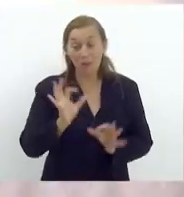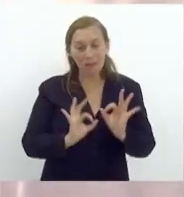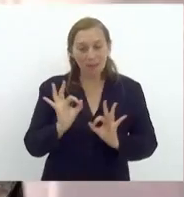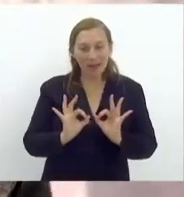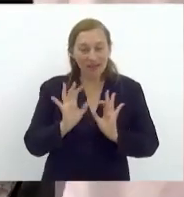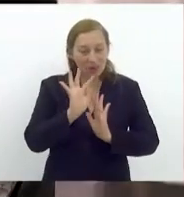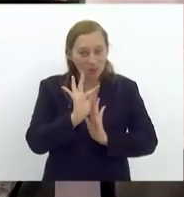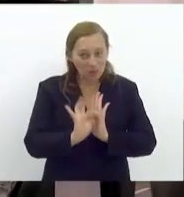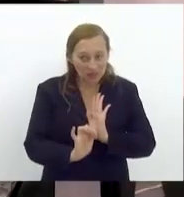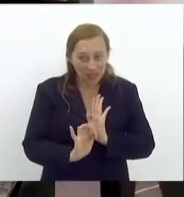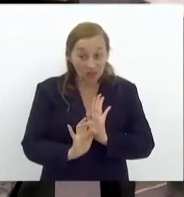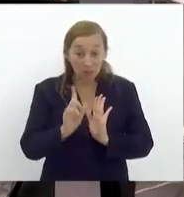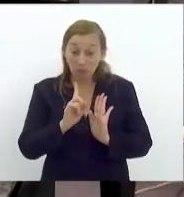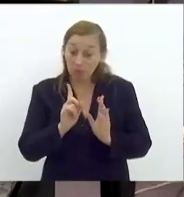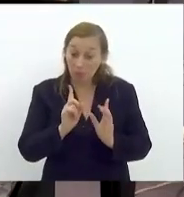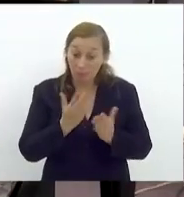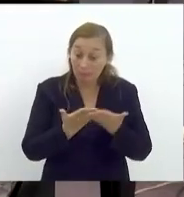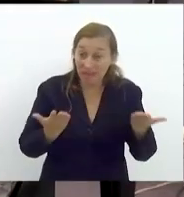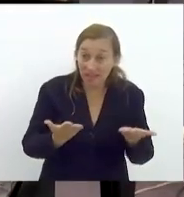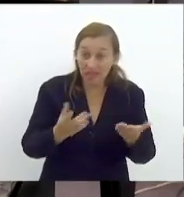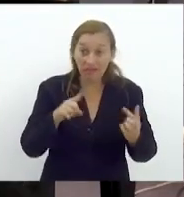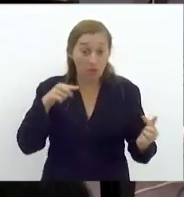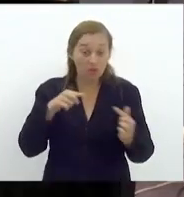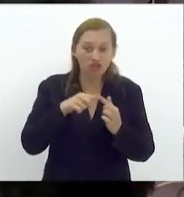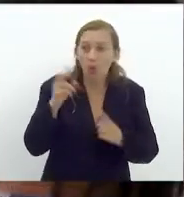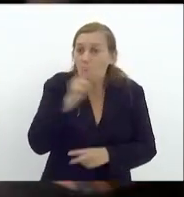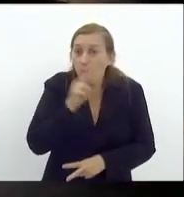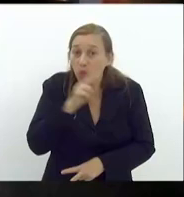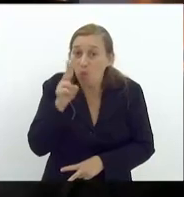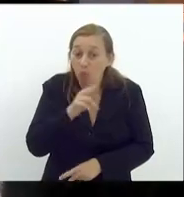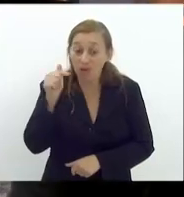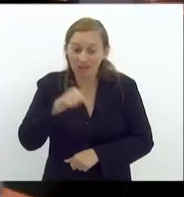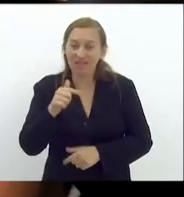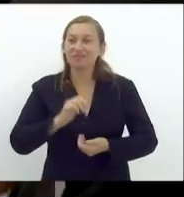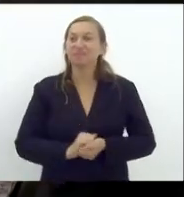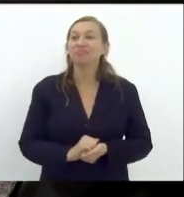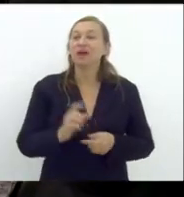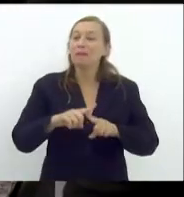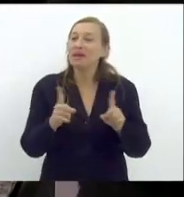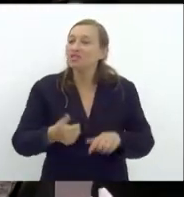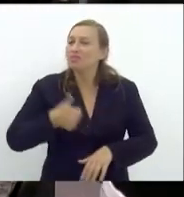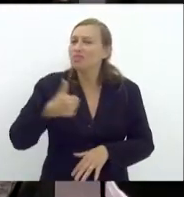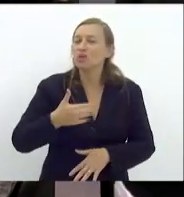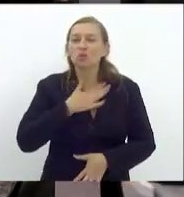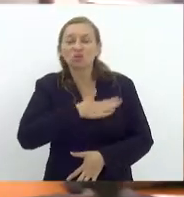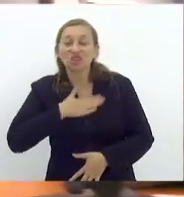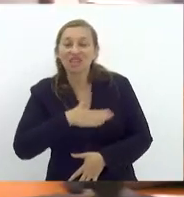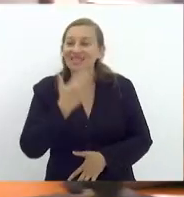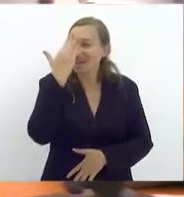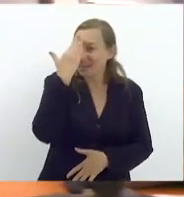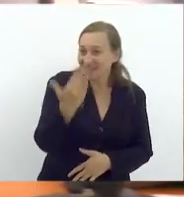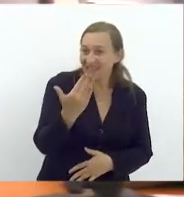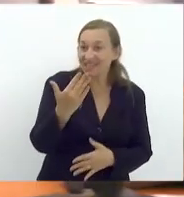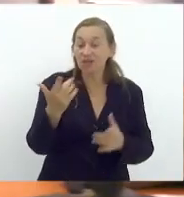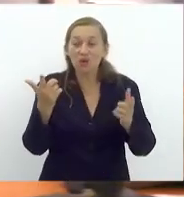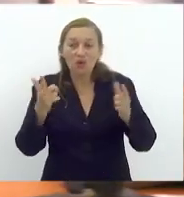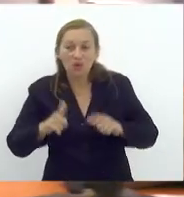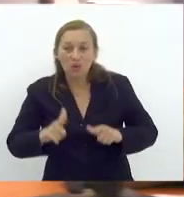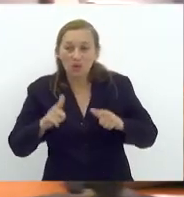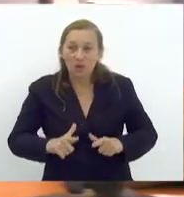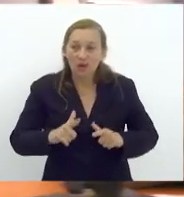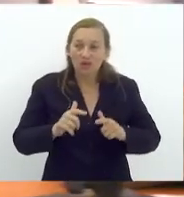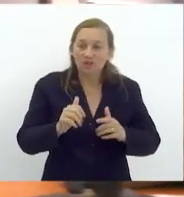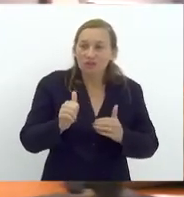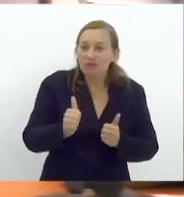Um textinho para Eu Não Me Perder ser bem objetivo é que eu vi que tá correndo um negócio aqui mas primeiramente eu gostaria de agradecer o espaço e o